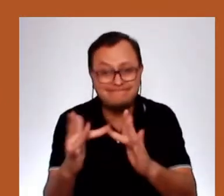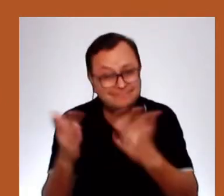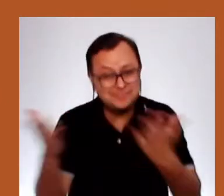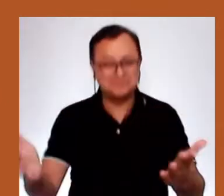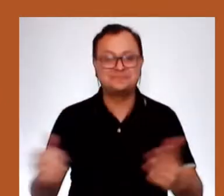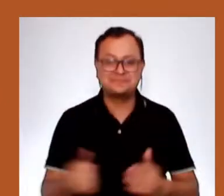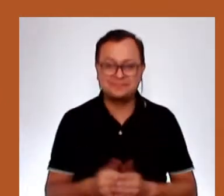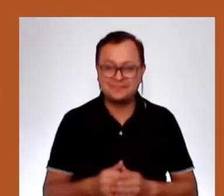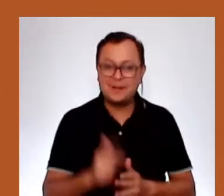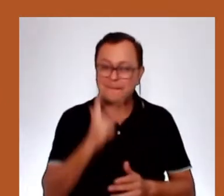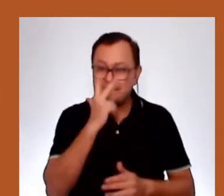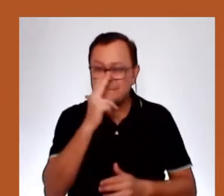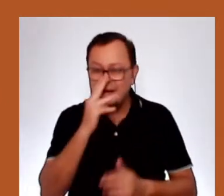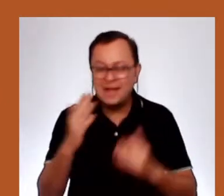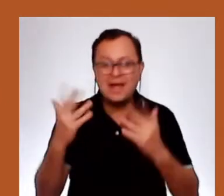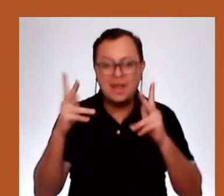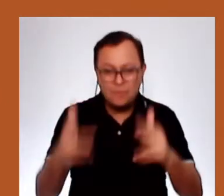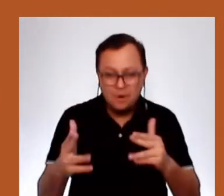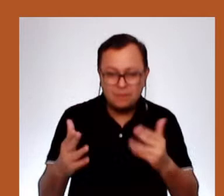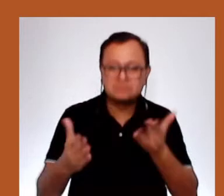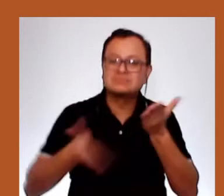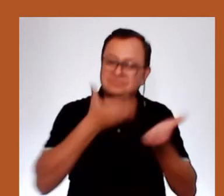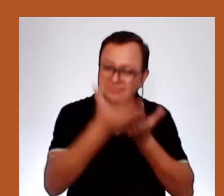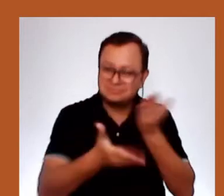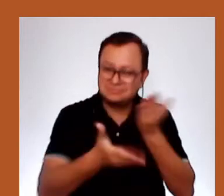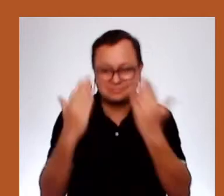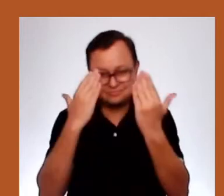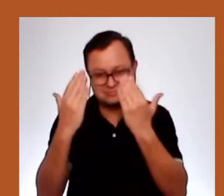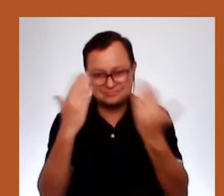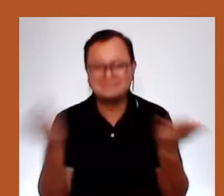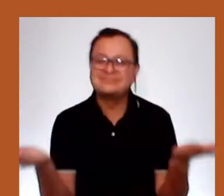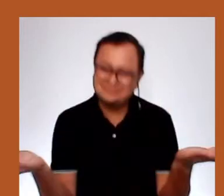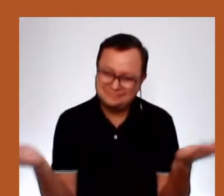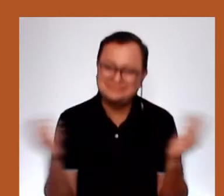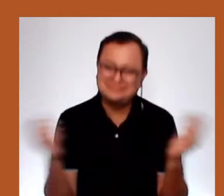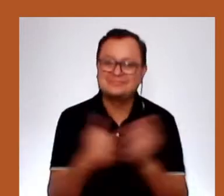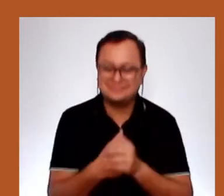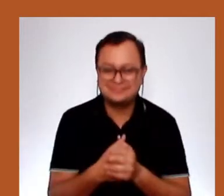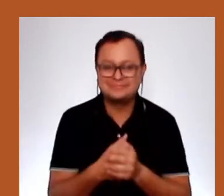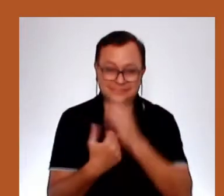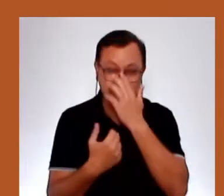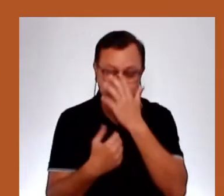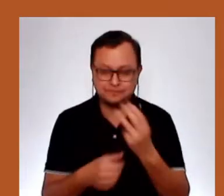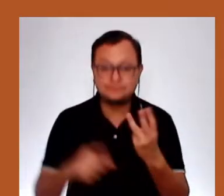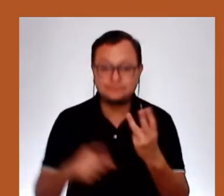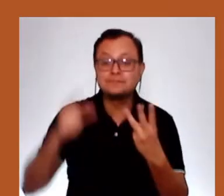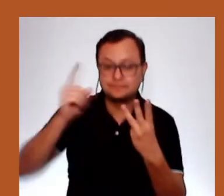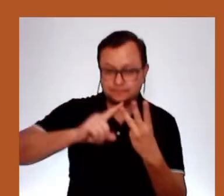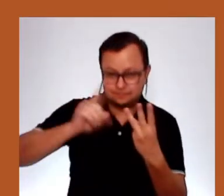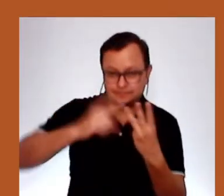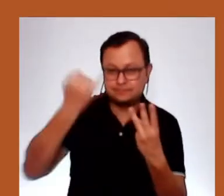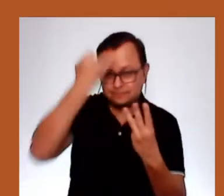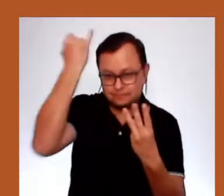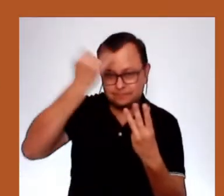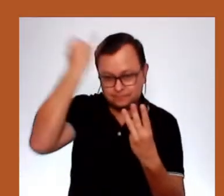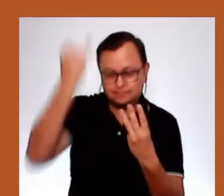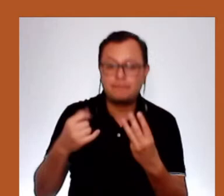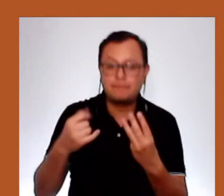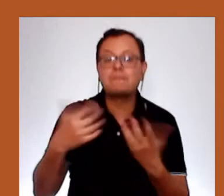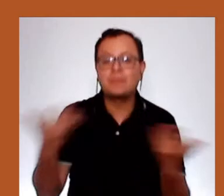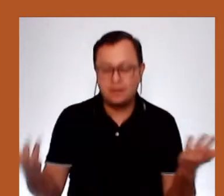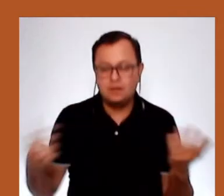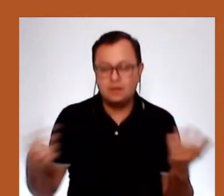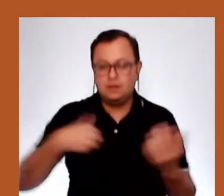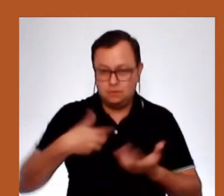é tremendamente terapêutico. Eu queria falar de um momento do livro que eu acho que é uma